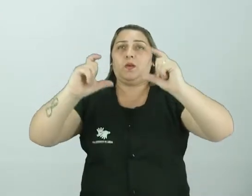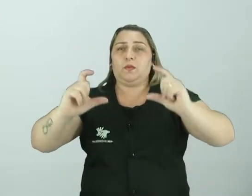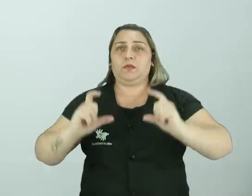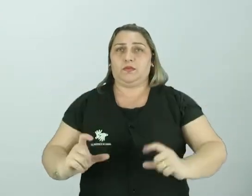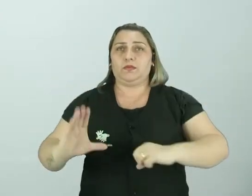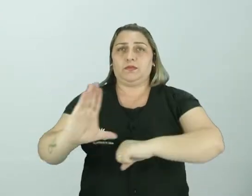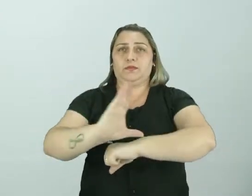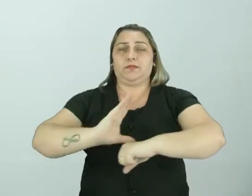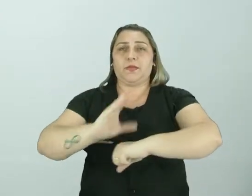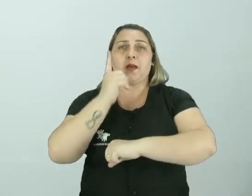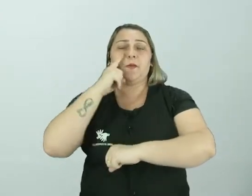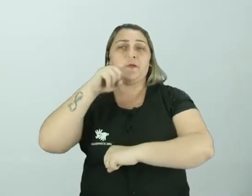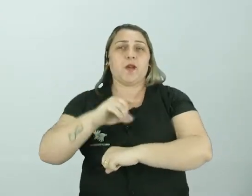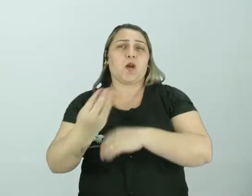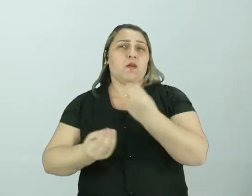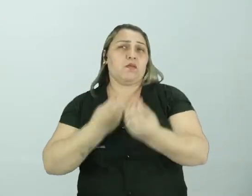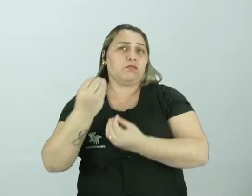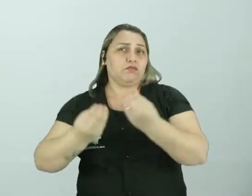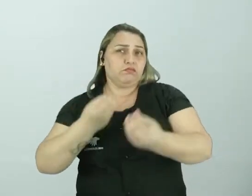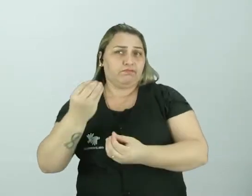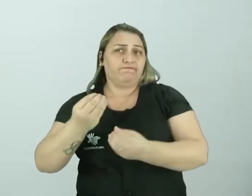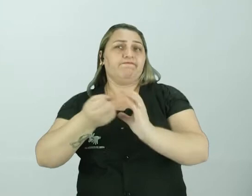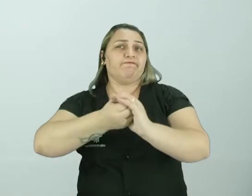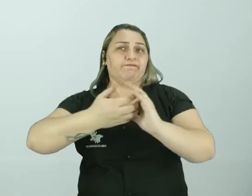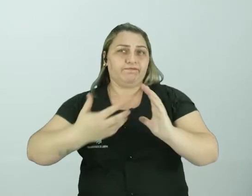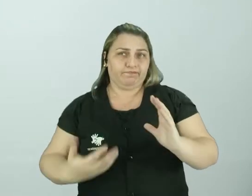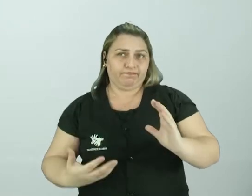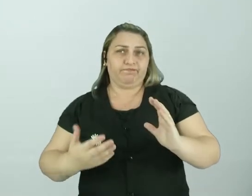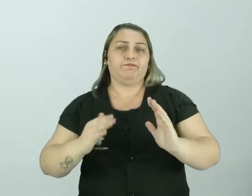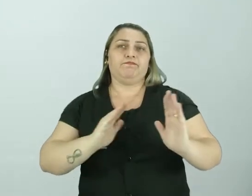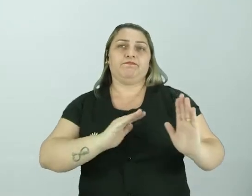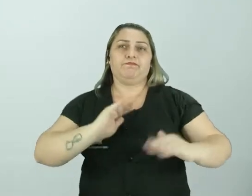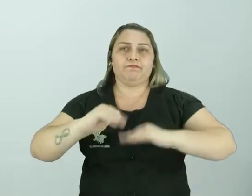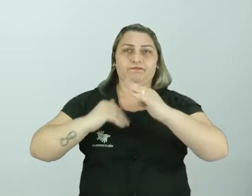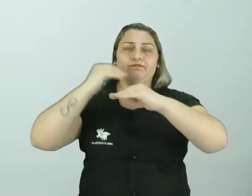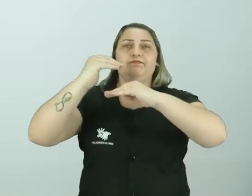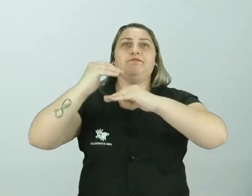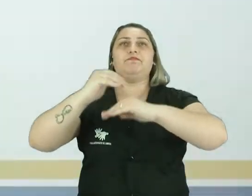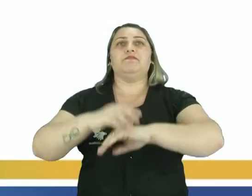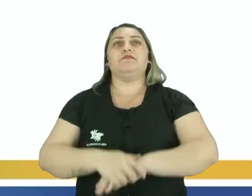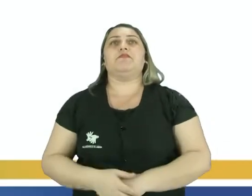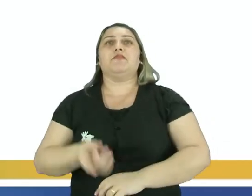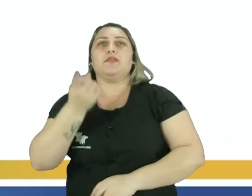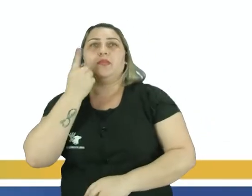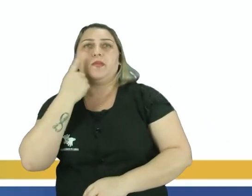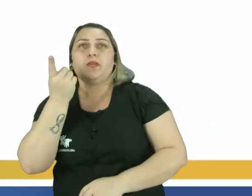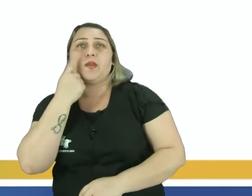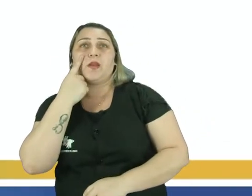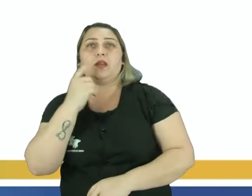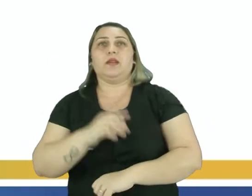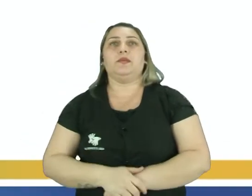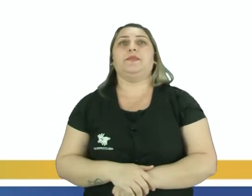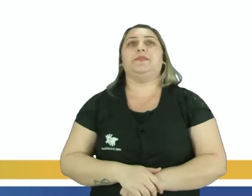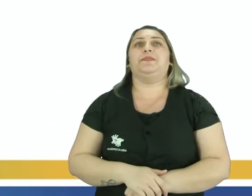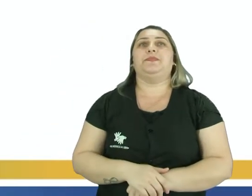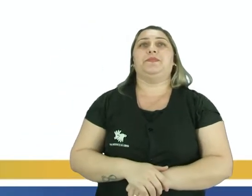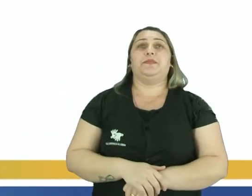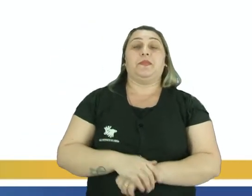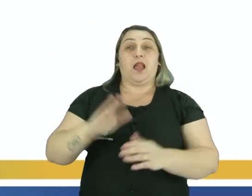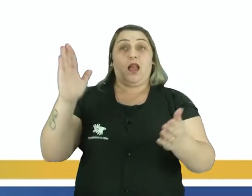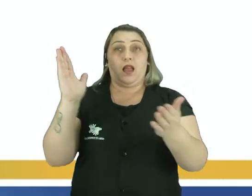1988 para a gente ver como que ela foi característica nesse processo de redemocratização. Observem aí. Eu trouxe